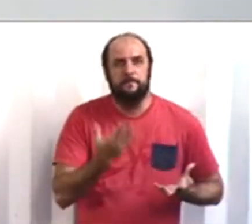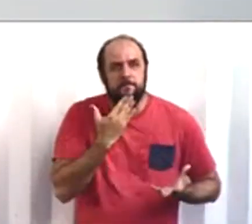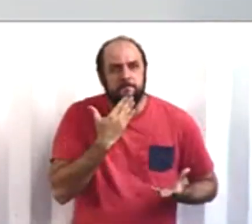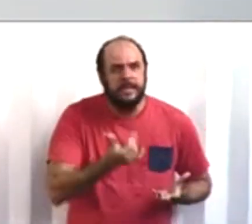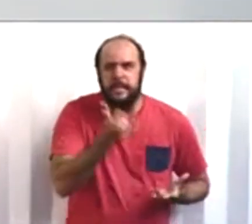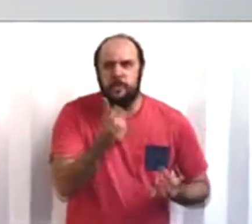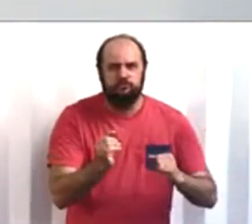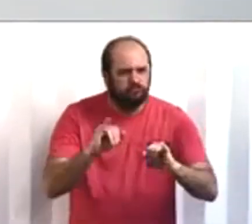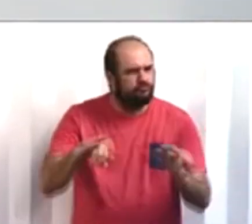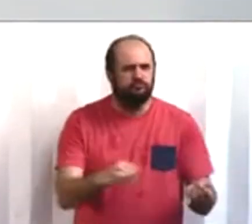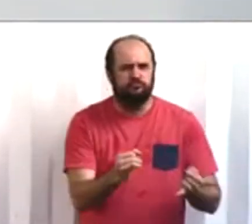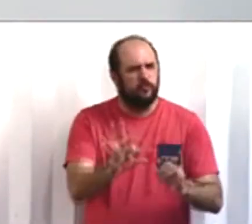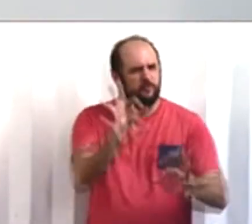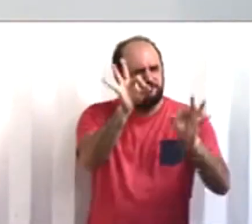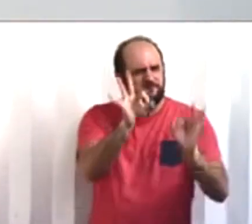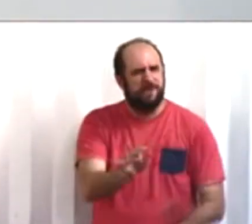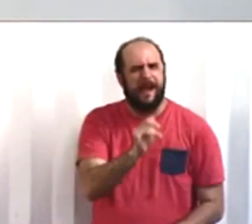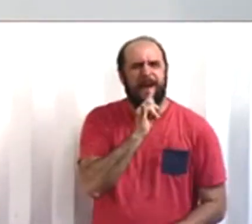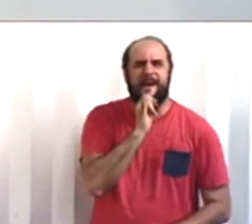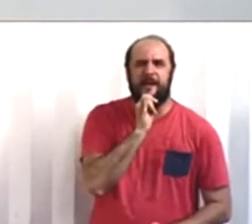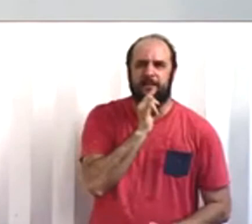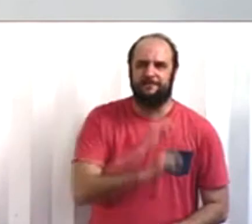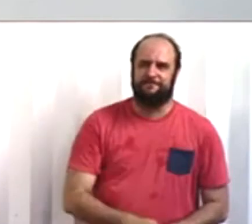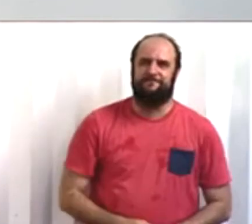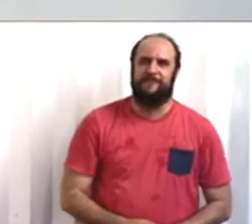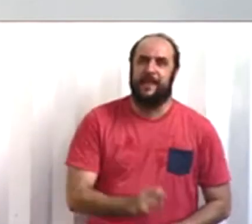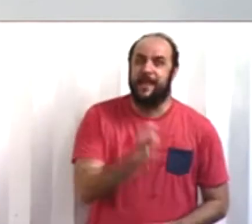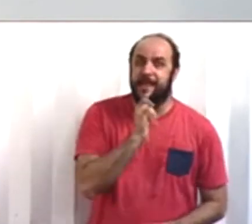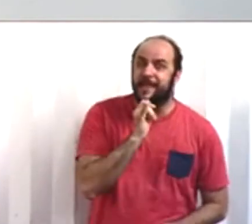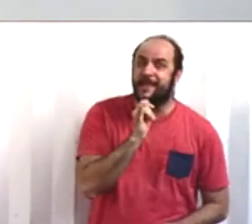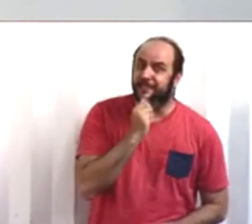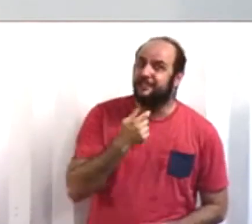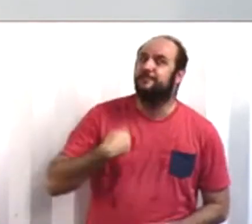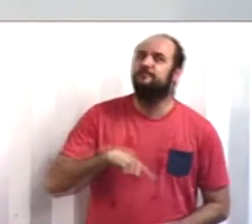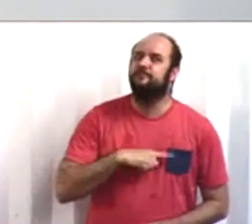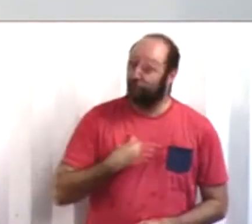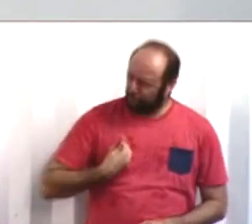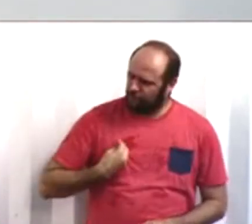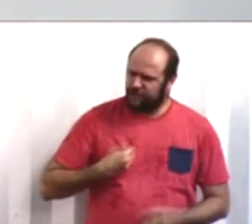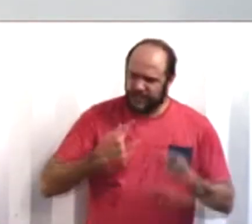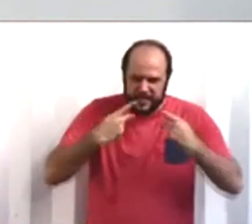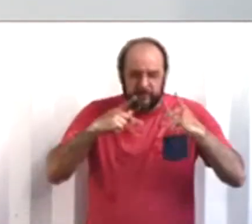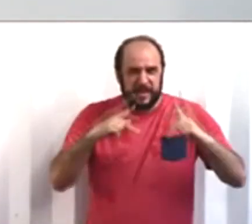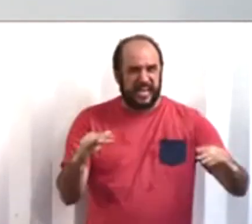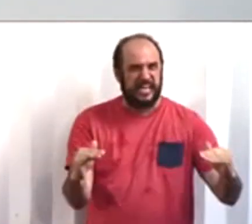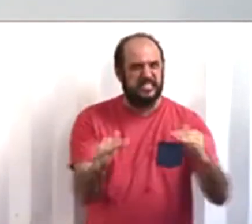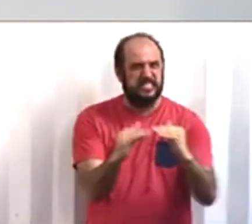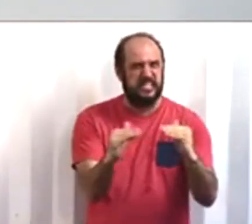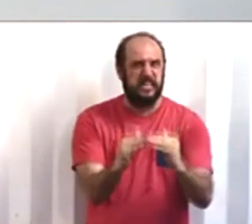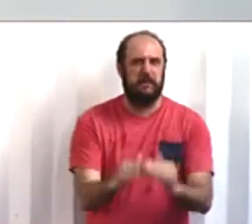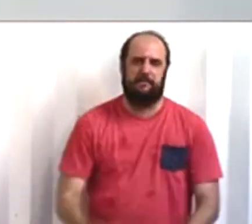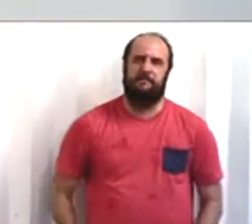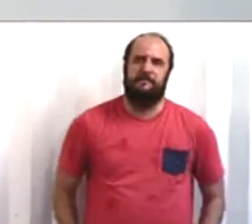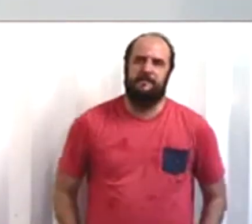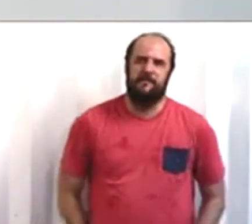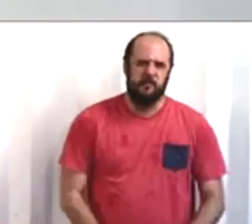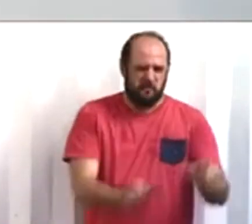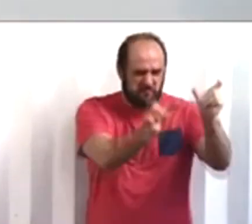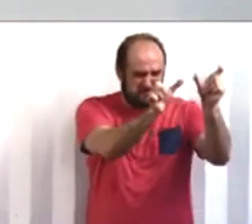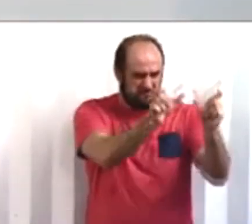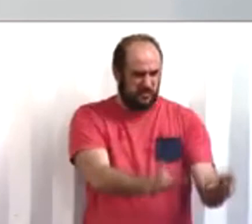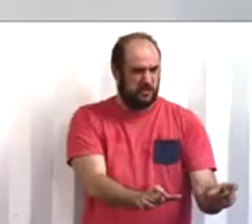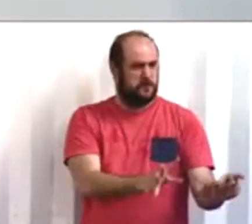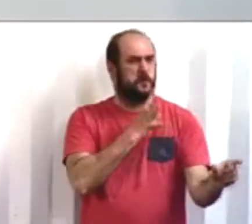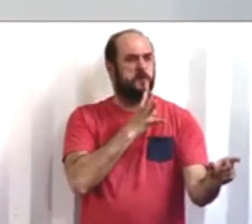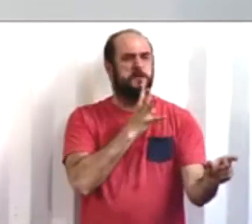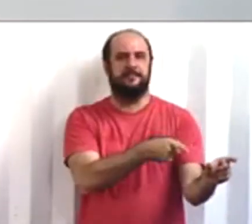do que João. Isso é um exemplo para nós. Ele viveu a sua mensagem. Ele era o que ele era. Ele era reconhecido por ser